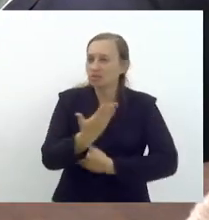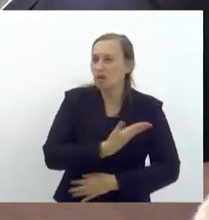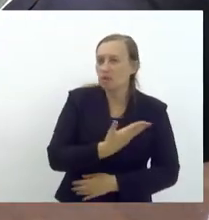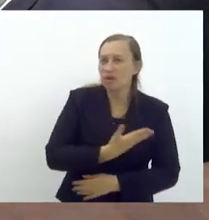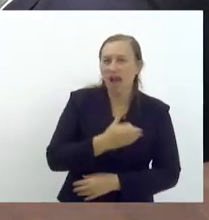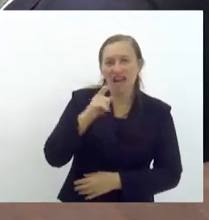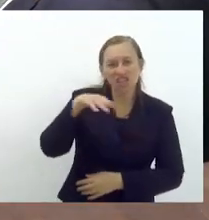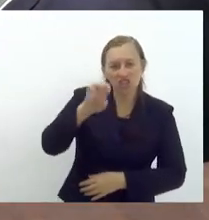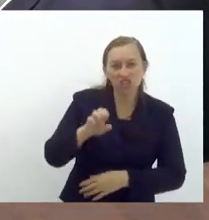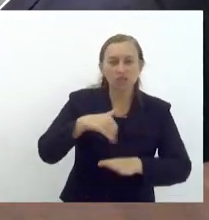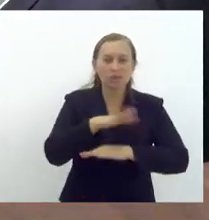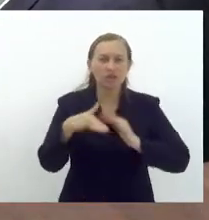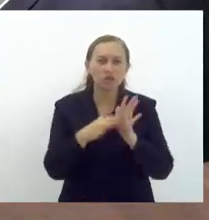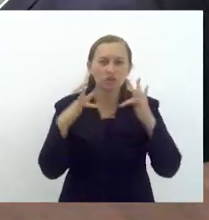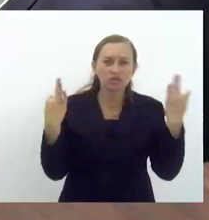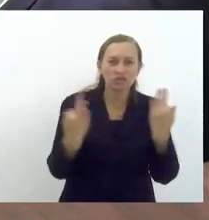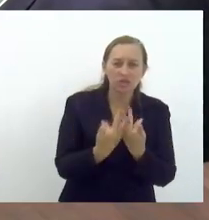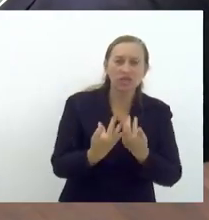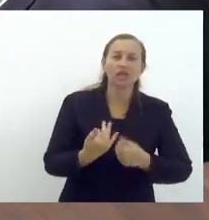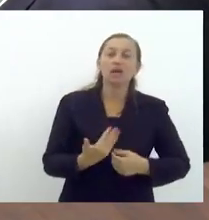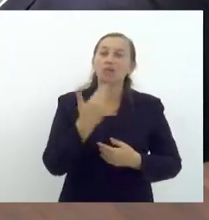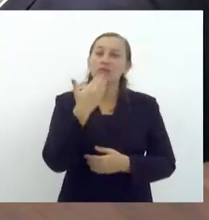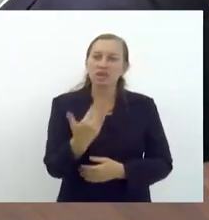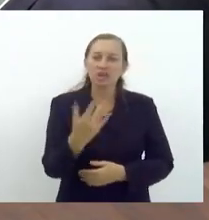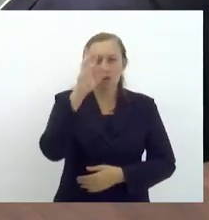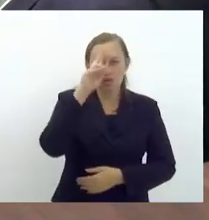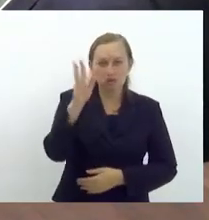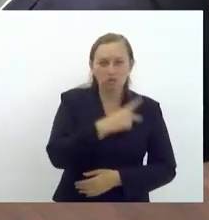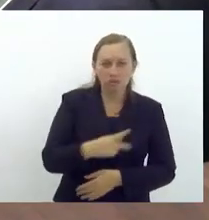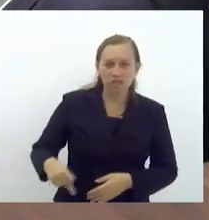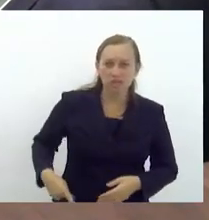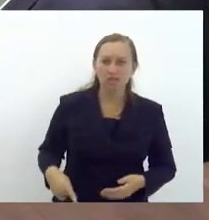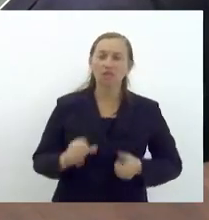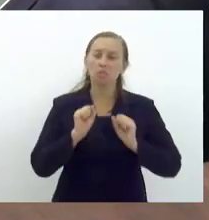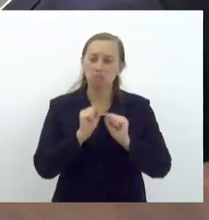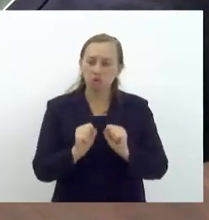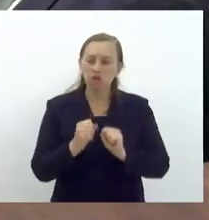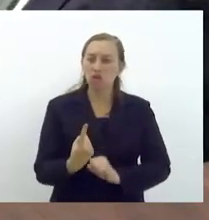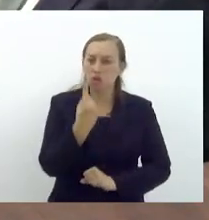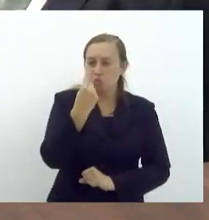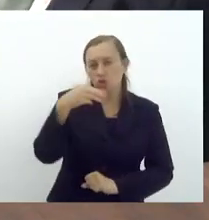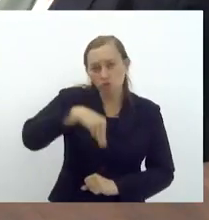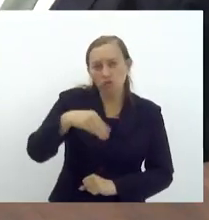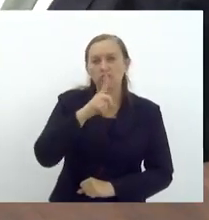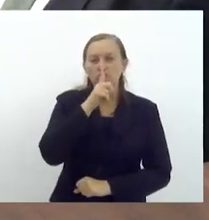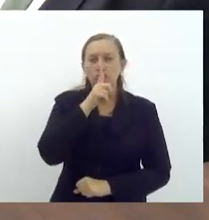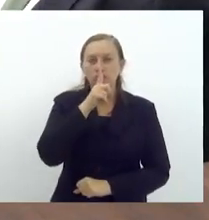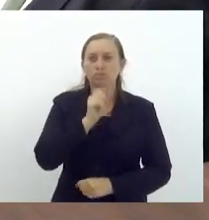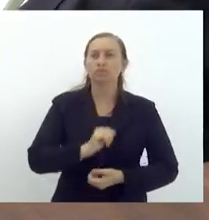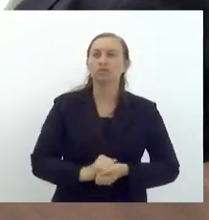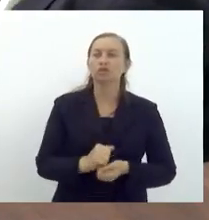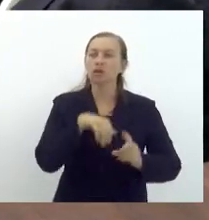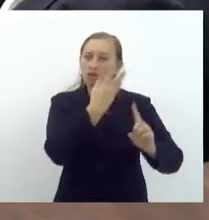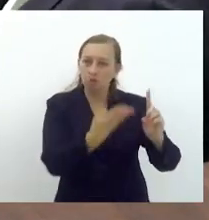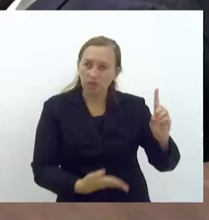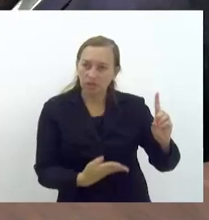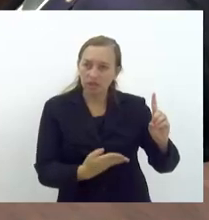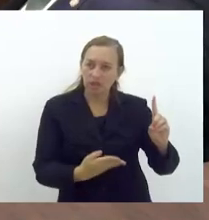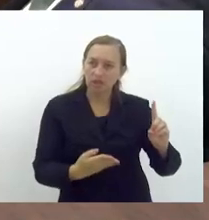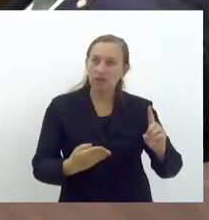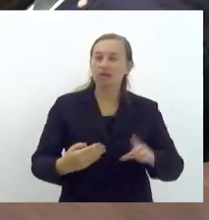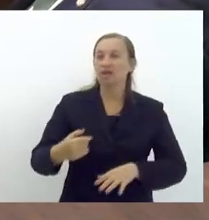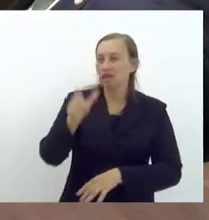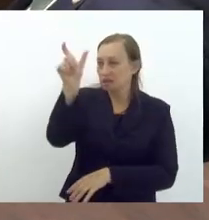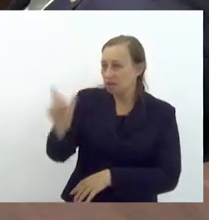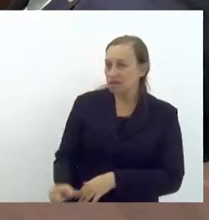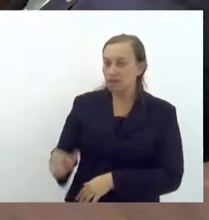Alexandre e para toda a família e pedir a vossa excelência que se puder que a gente faça um minuto de silêncio em homenagem a esse grande brasileiro